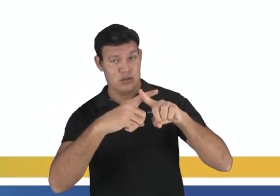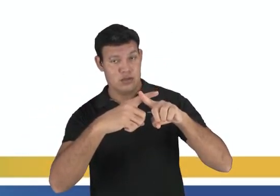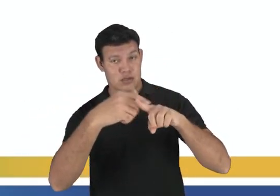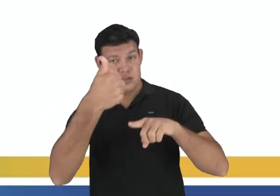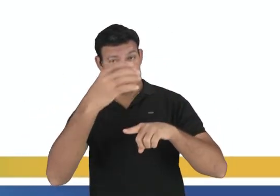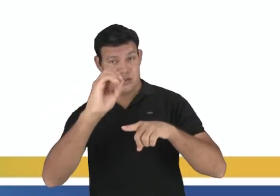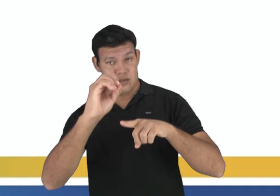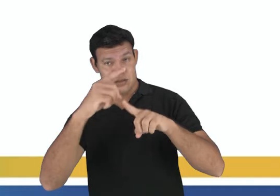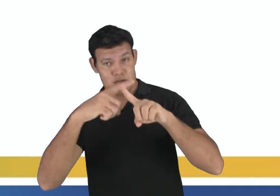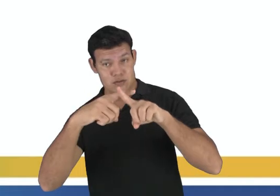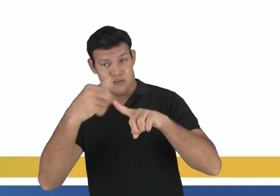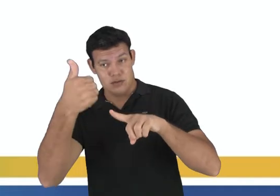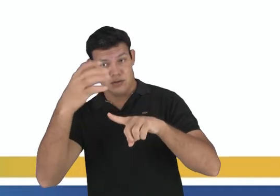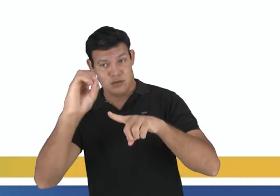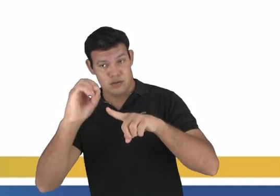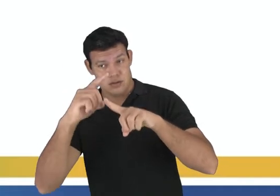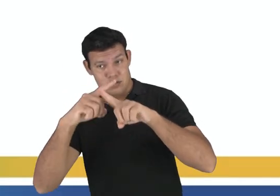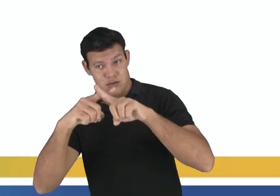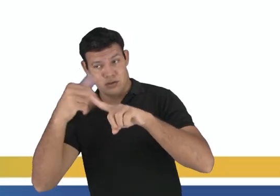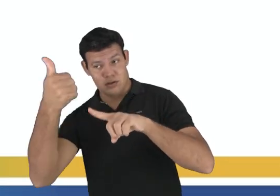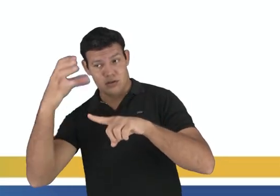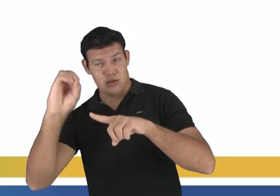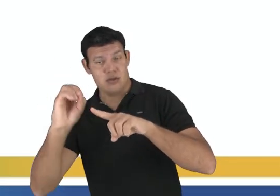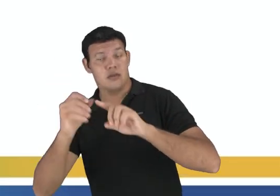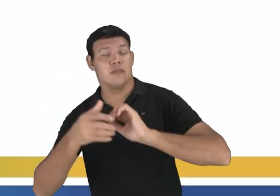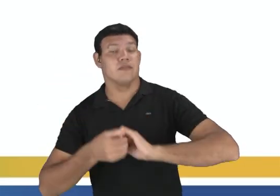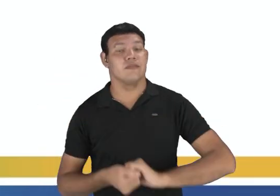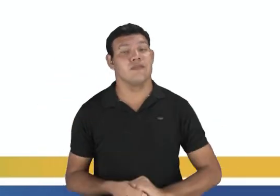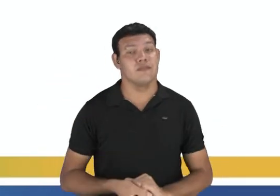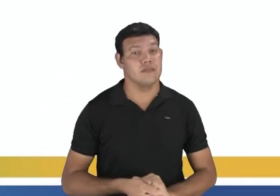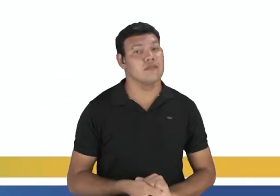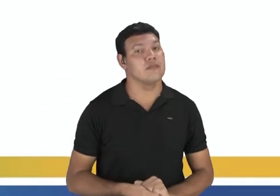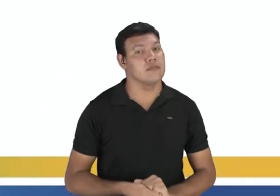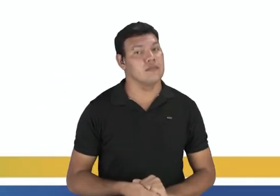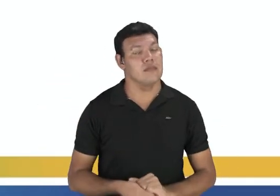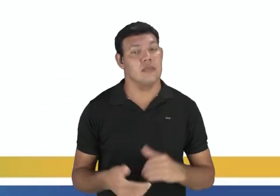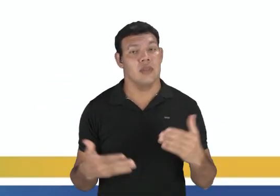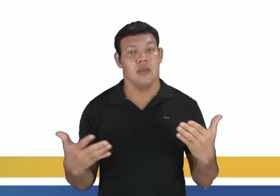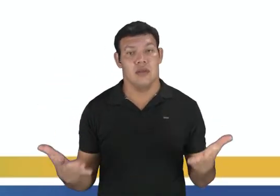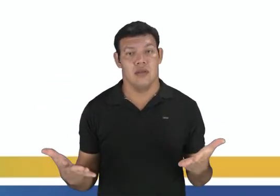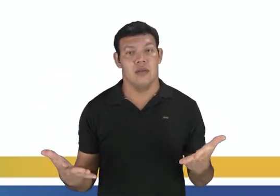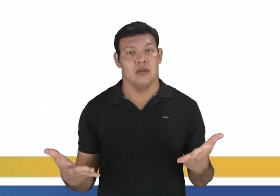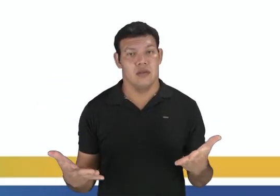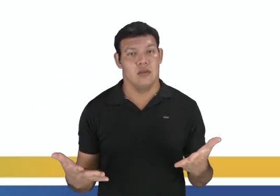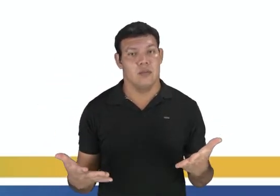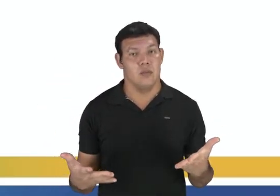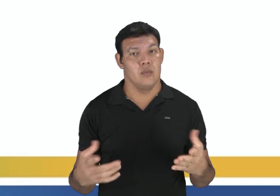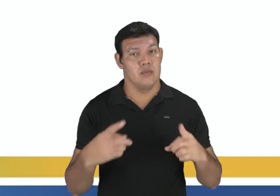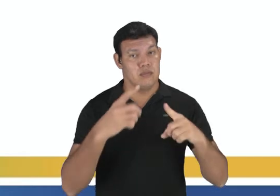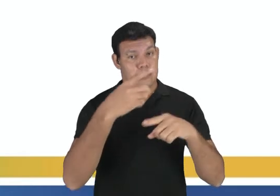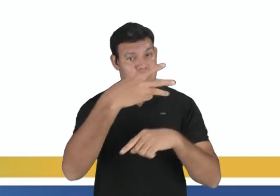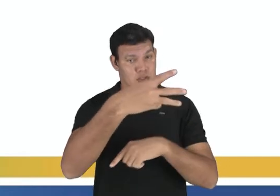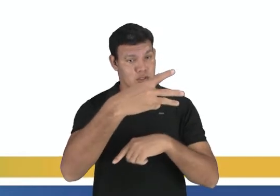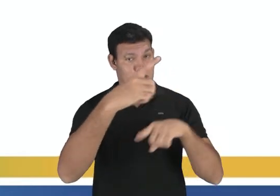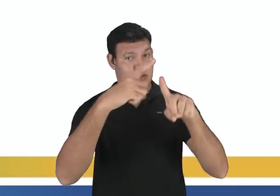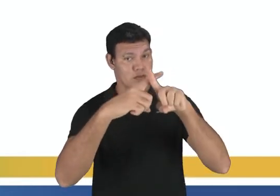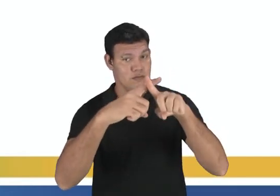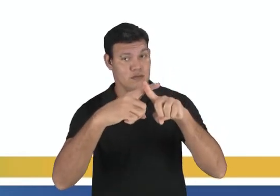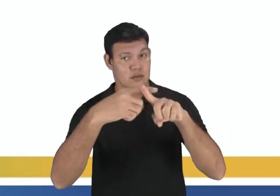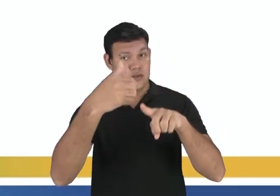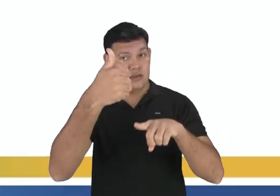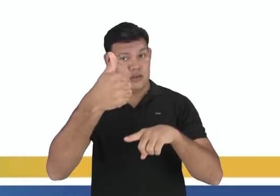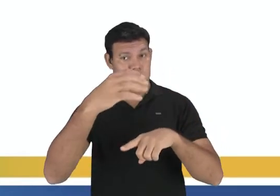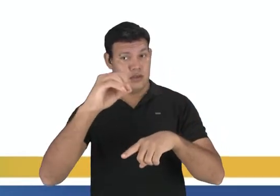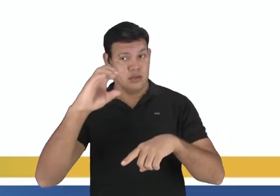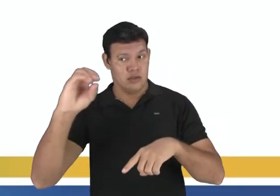10 3 vezes. Ou seja, esse 10 3 vezes, na verdade, quer dizer 1000. Ou